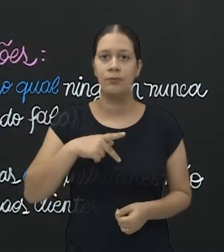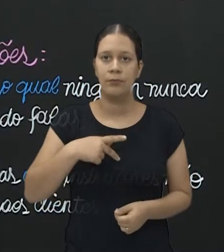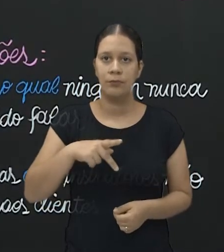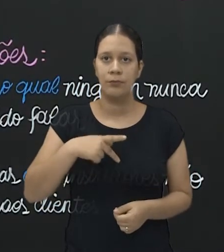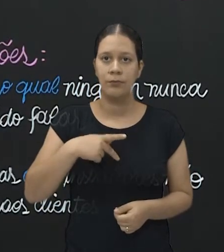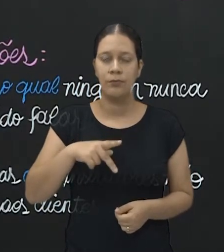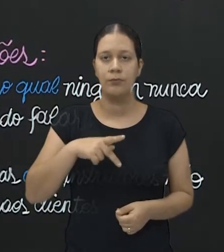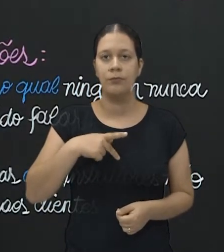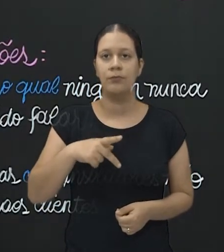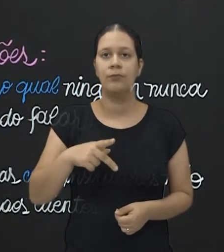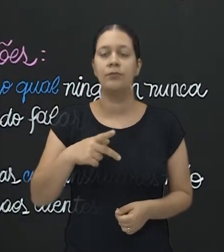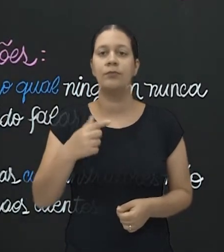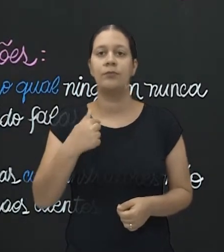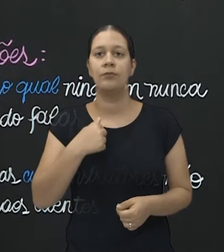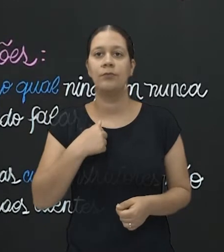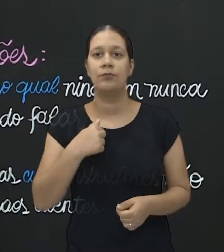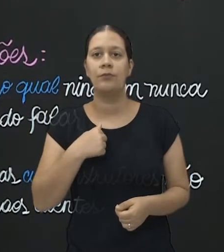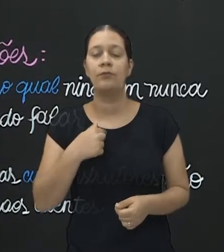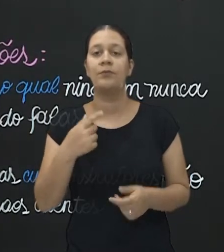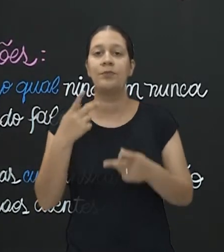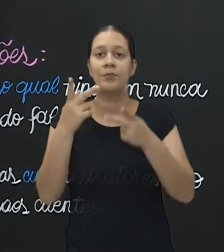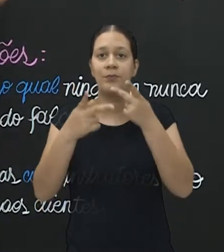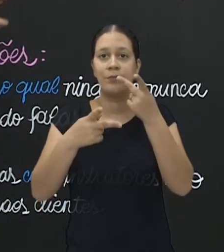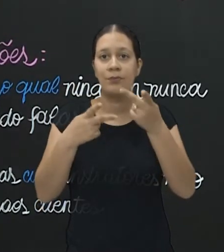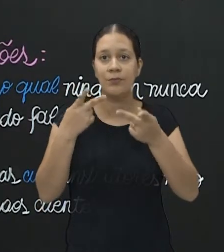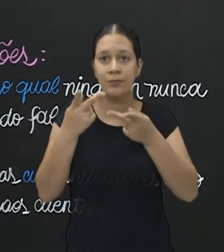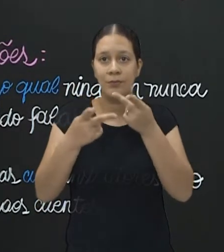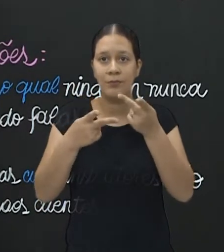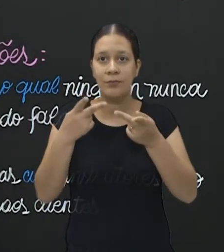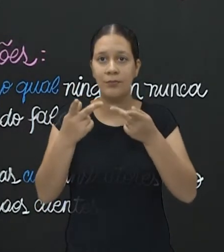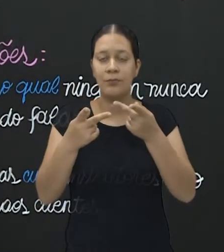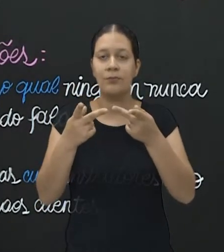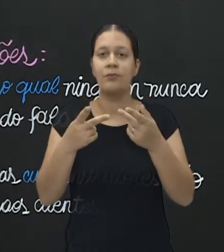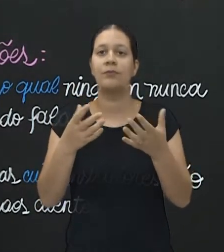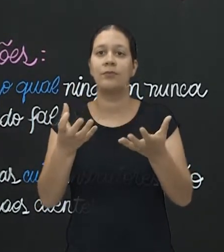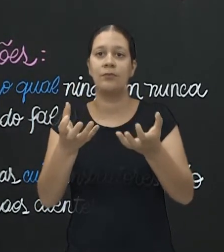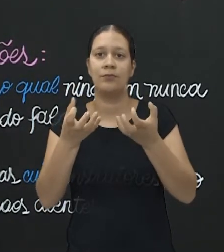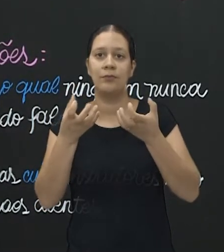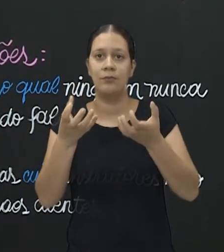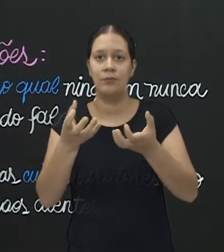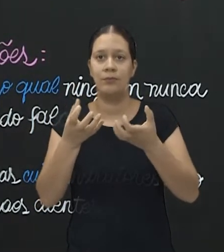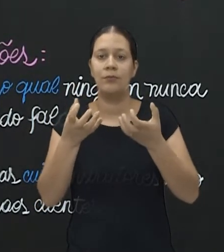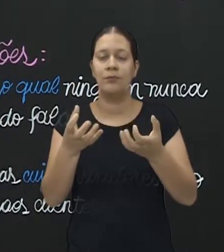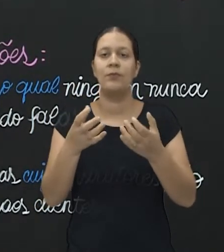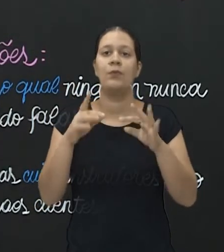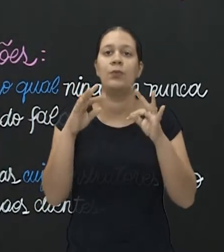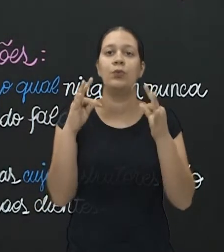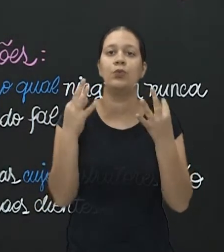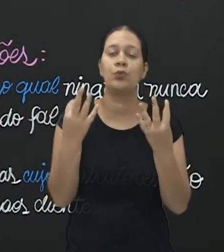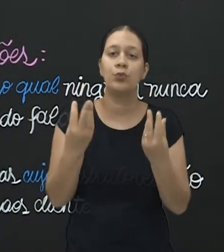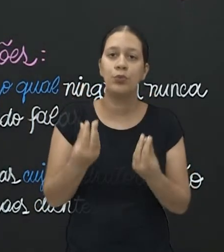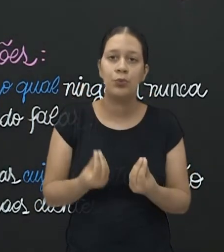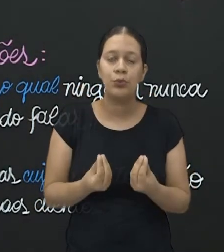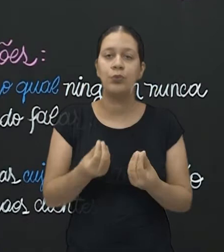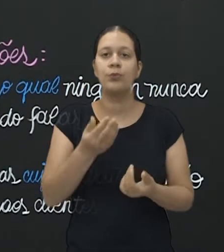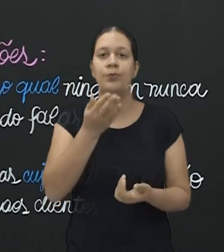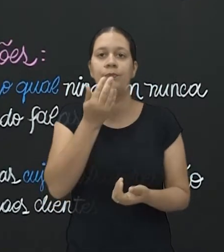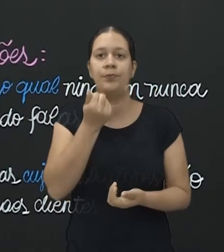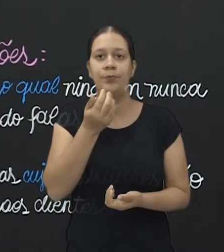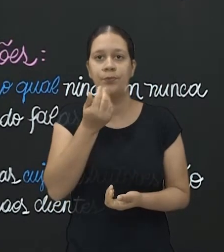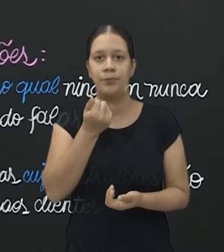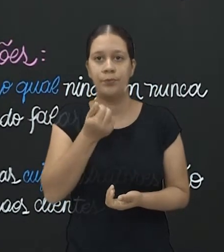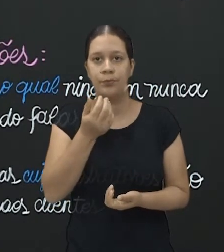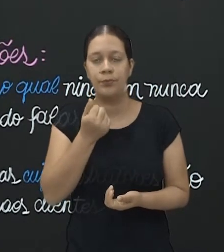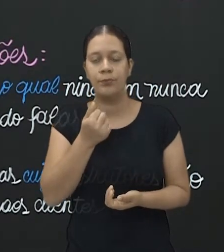relativo. Quando eu digo, comeu tudo quanto queria. Ou seja, estou me referindo ao tudo, ao que a pessoa comeu. Então,